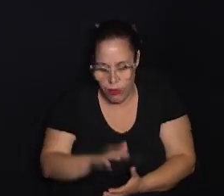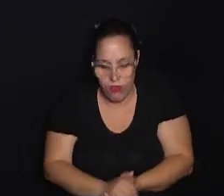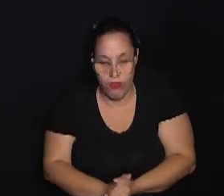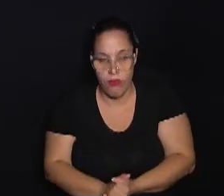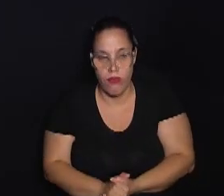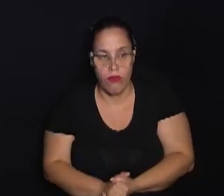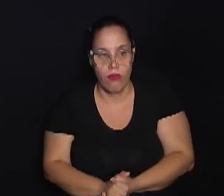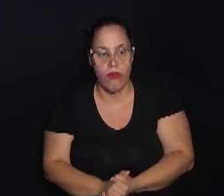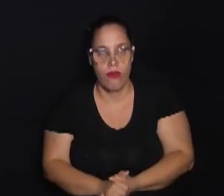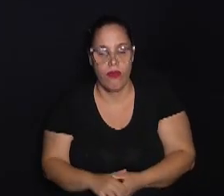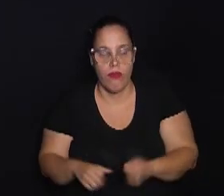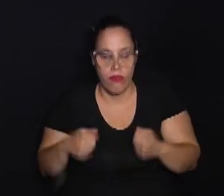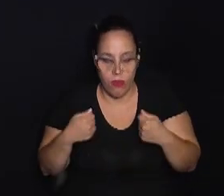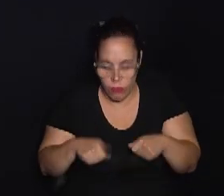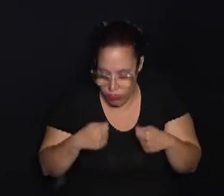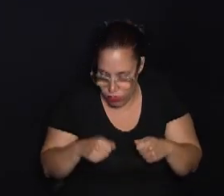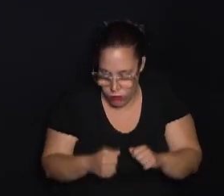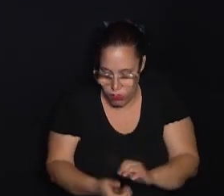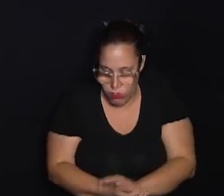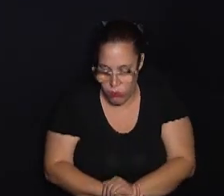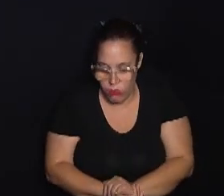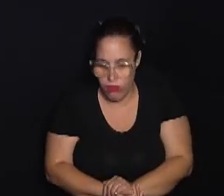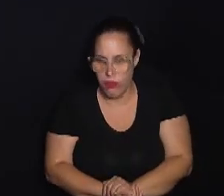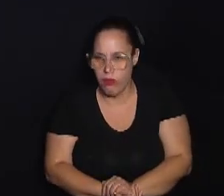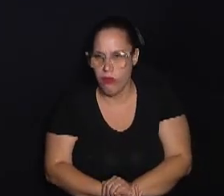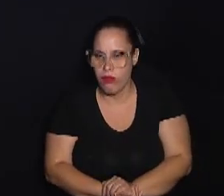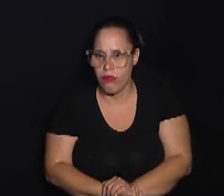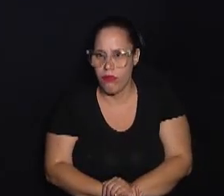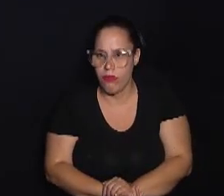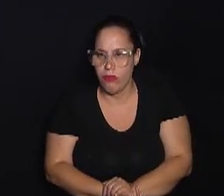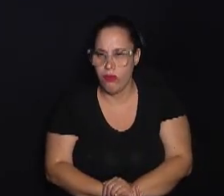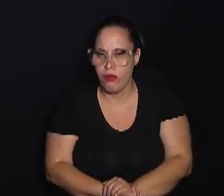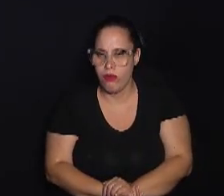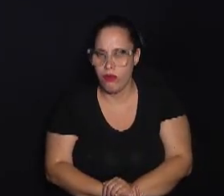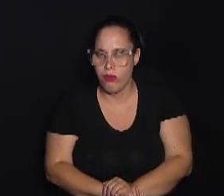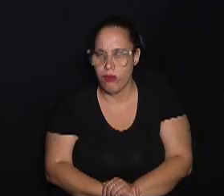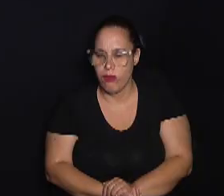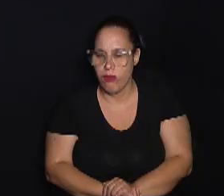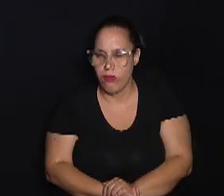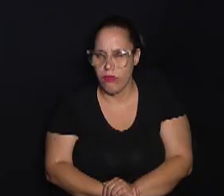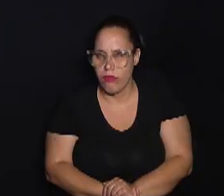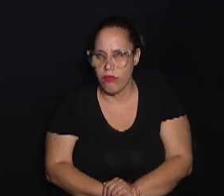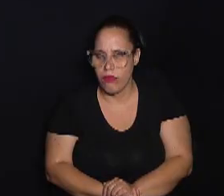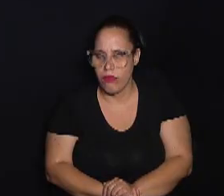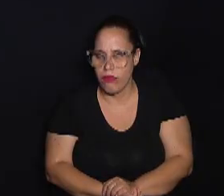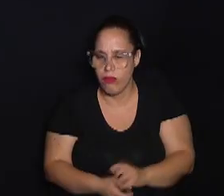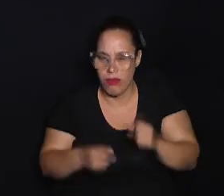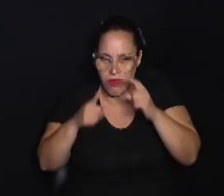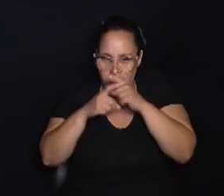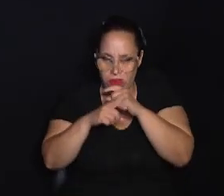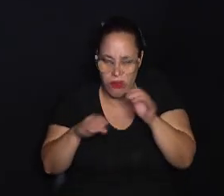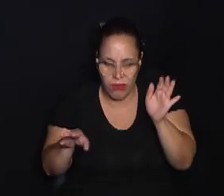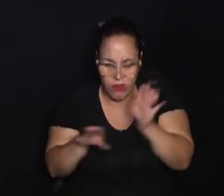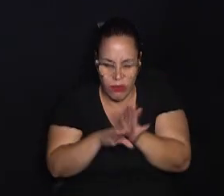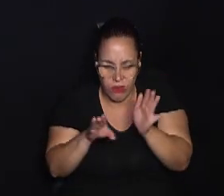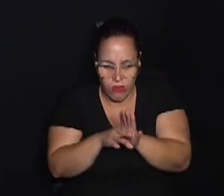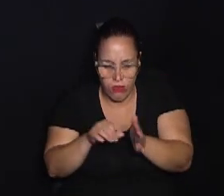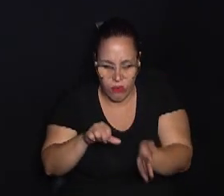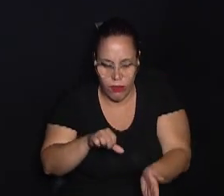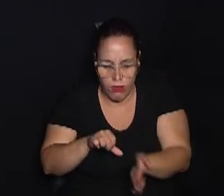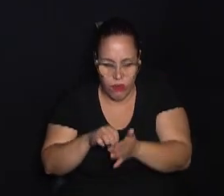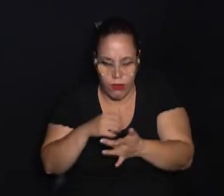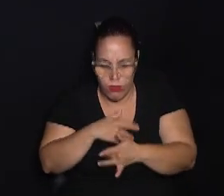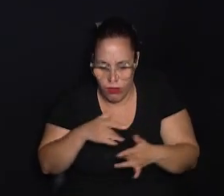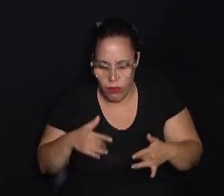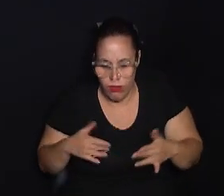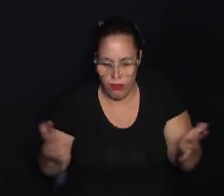população precisa desse serviço de saúde, que muitas vezes tem muita dificuldade de chegar ao seu centro de saúde. Então, essa é